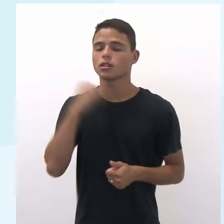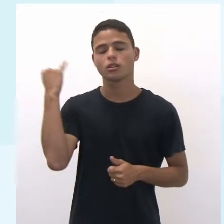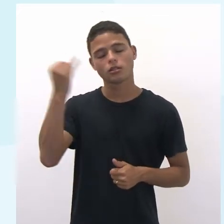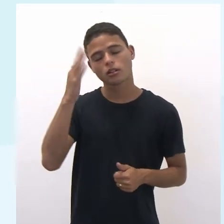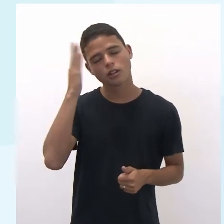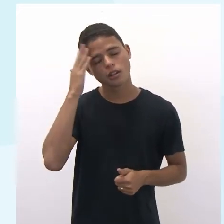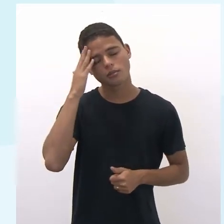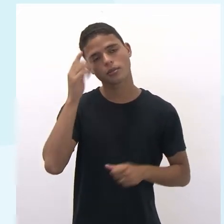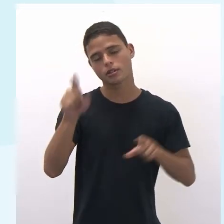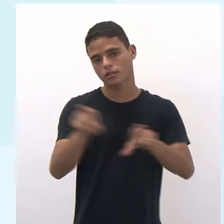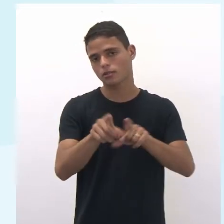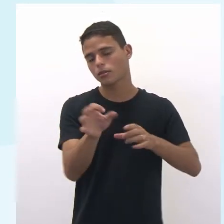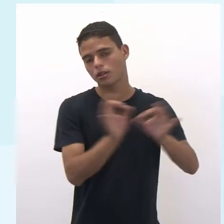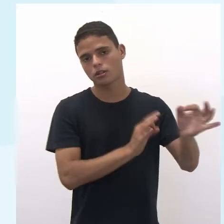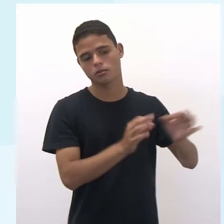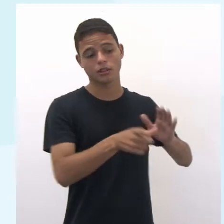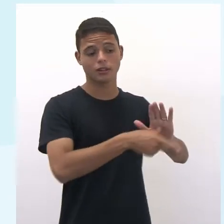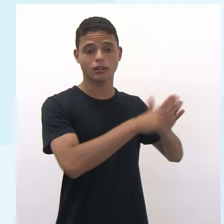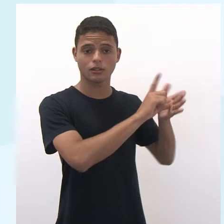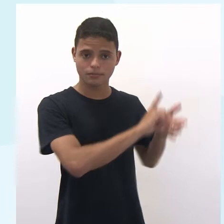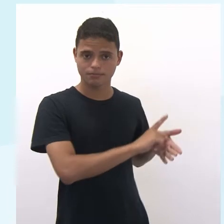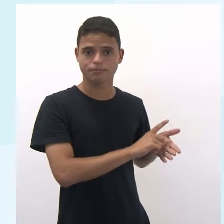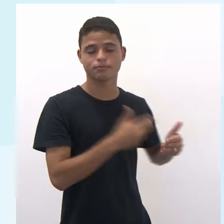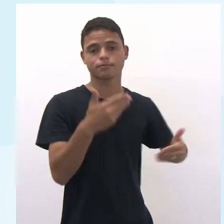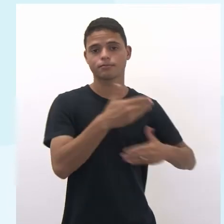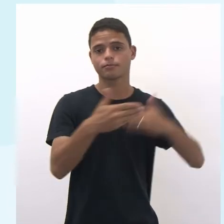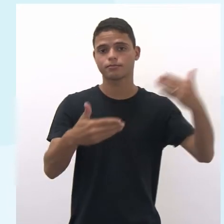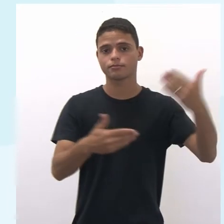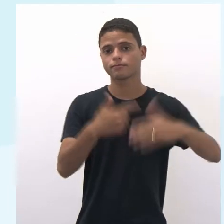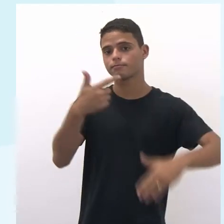também nesse planejamento. Tudo bem? Próximo slide.